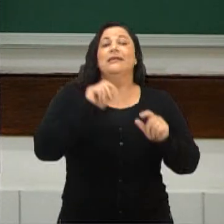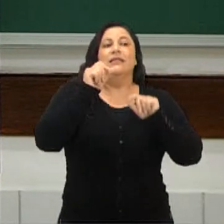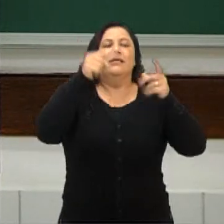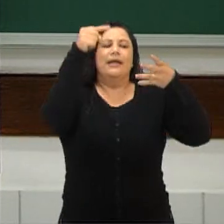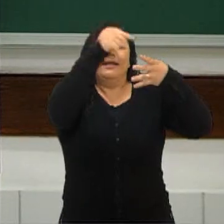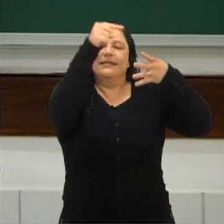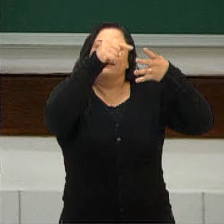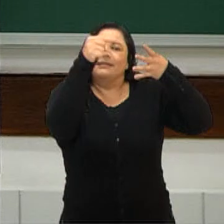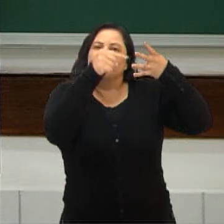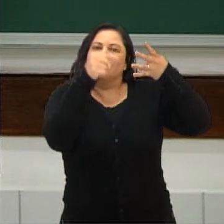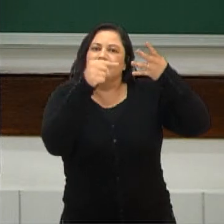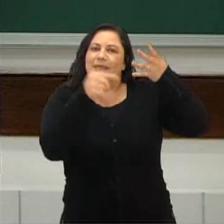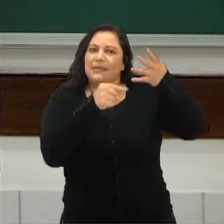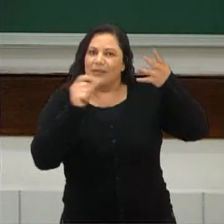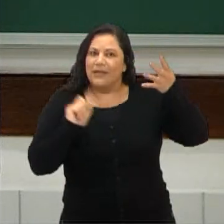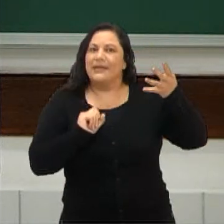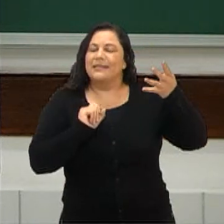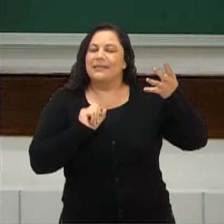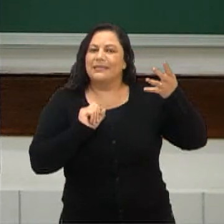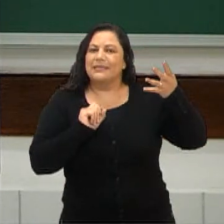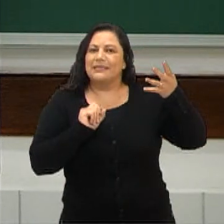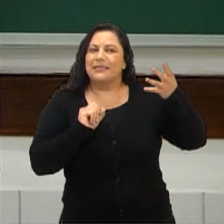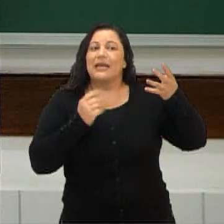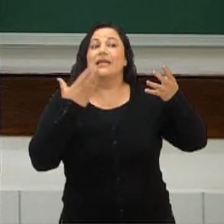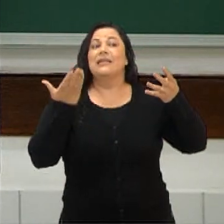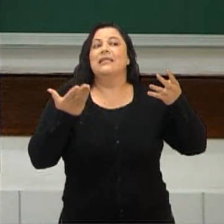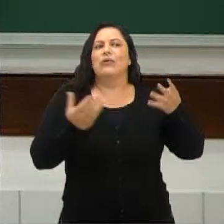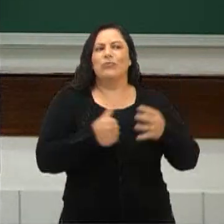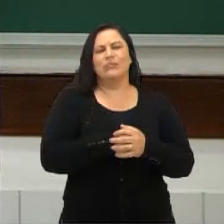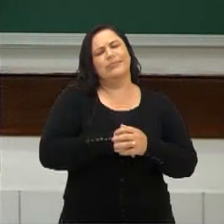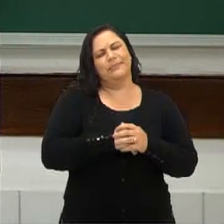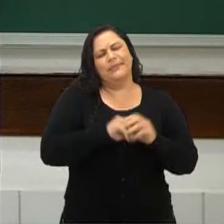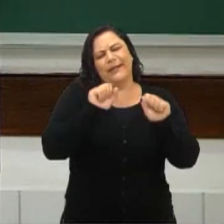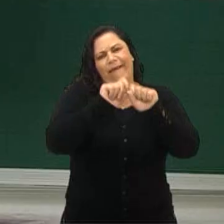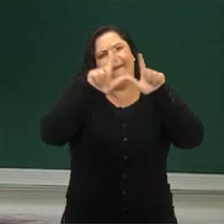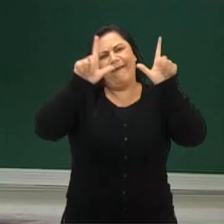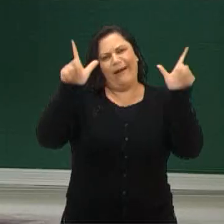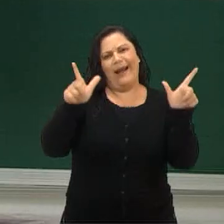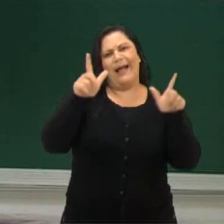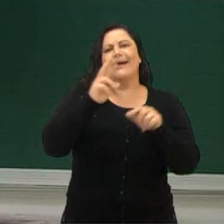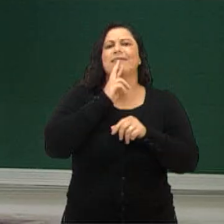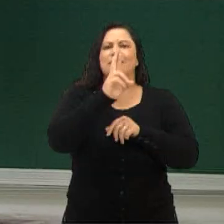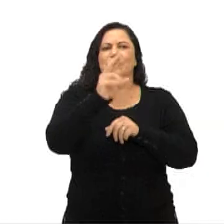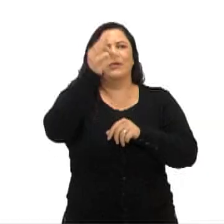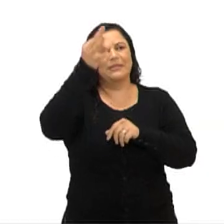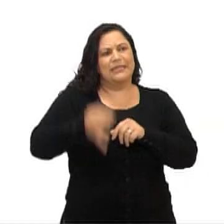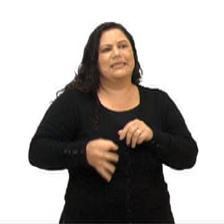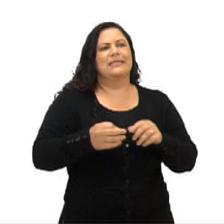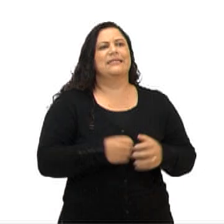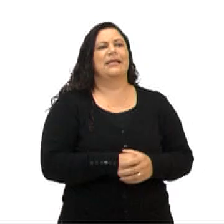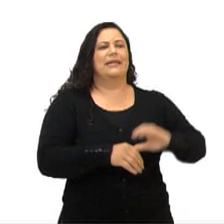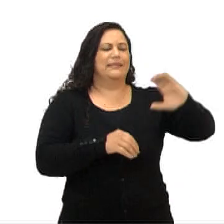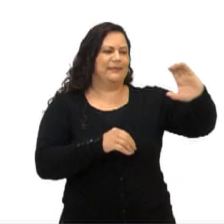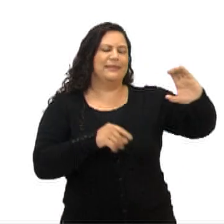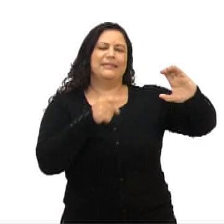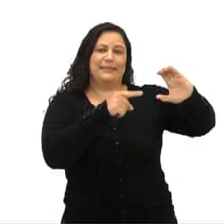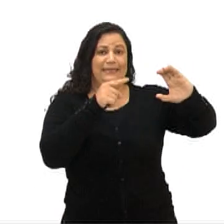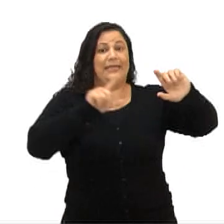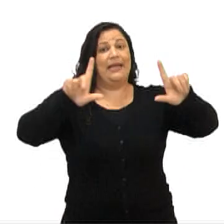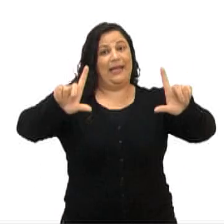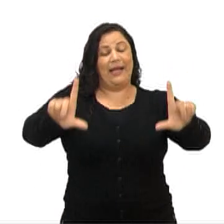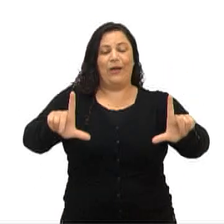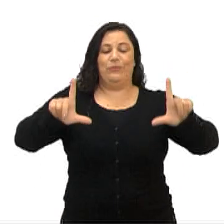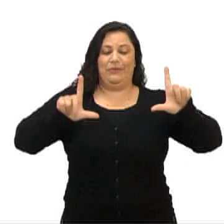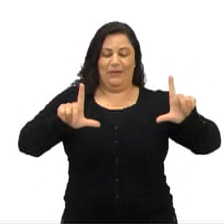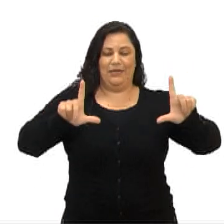criação do pontilhismo. Pontilhismo a gente está falando do Cerro, né, pessoal? Então, lógico, a alternativa correta aqui são os cartazes artísticos de propaganda,